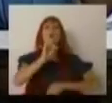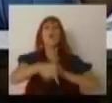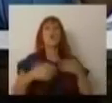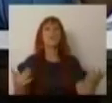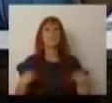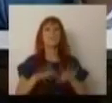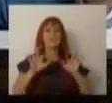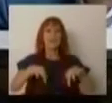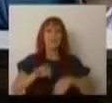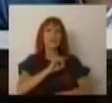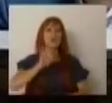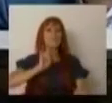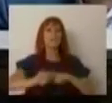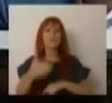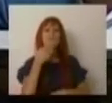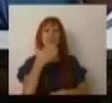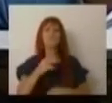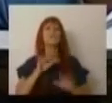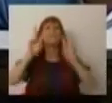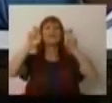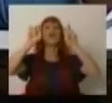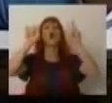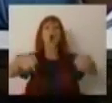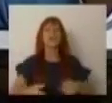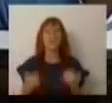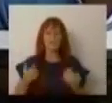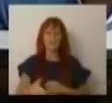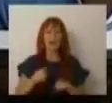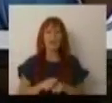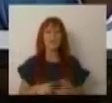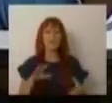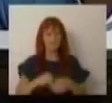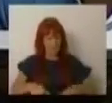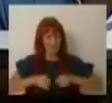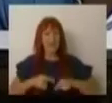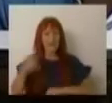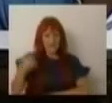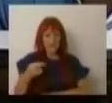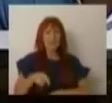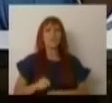qual a posição do Governo sobre esta matéria, vai ou não ser complacente com esta